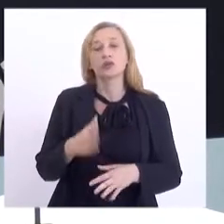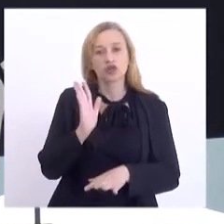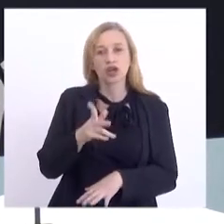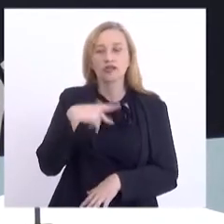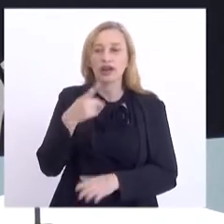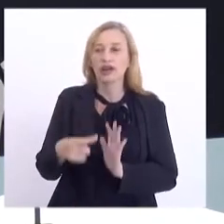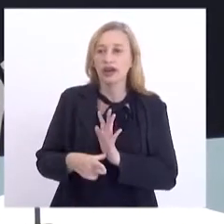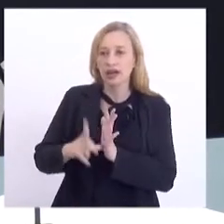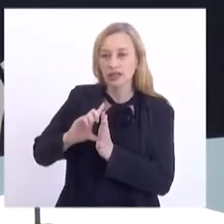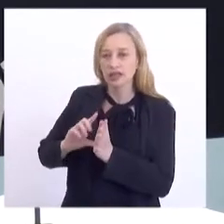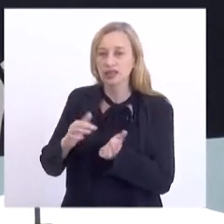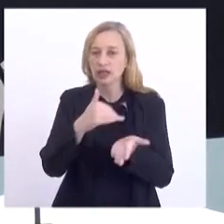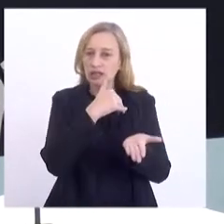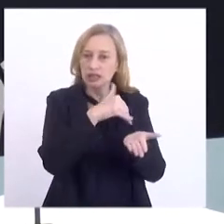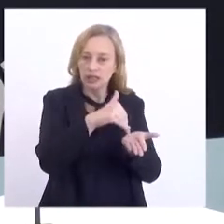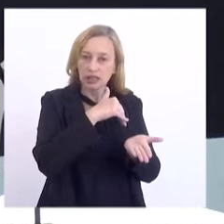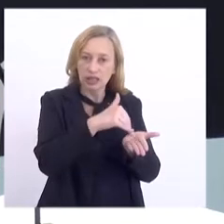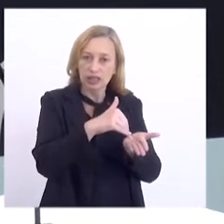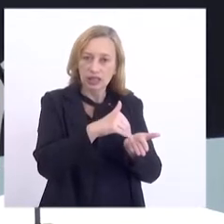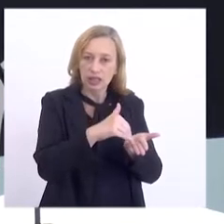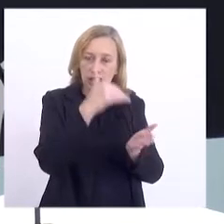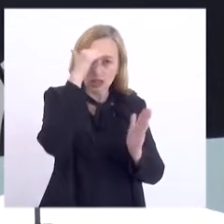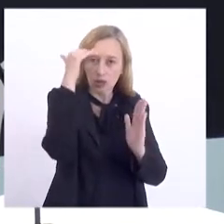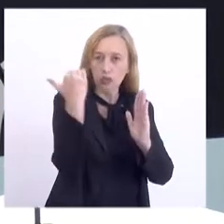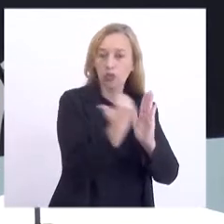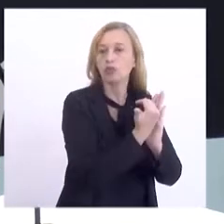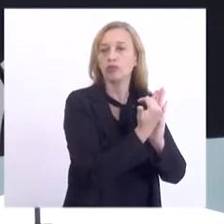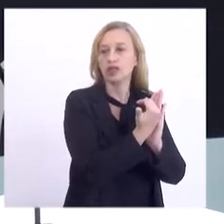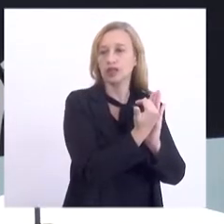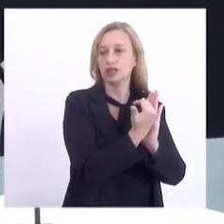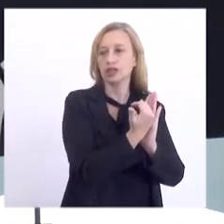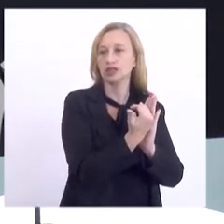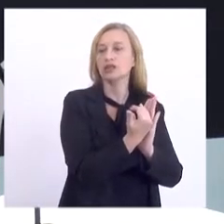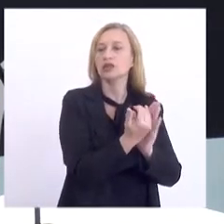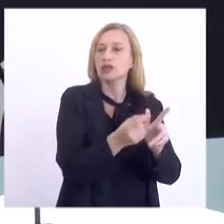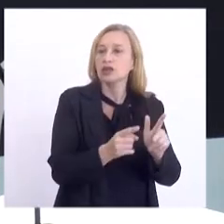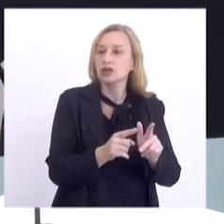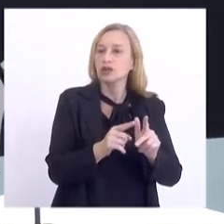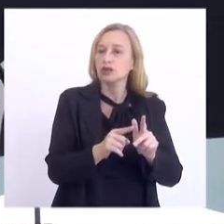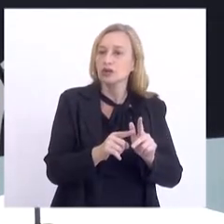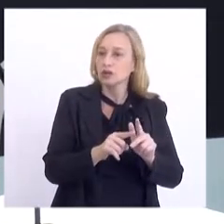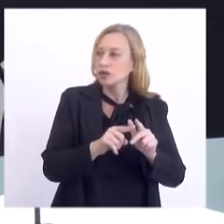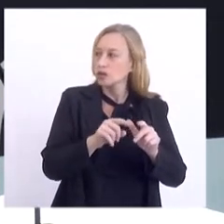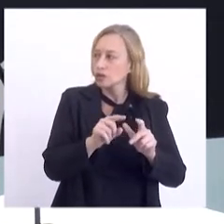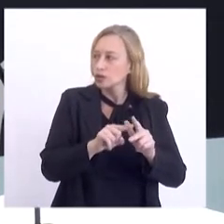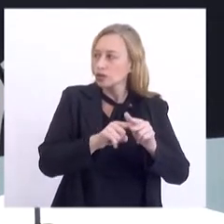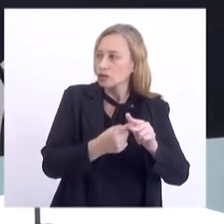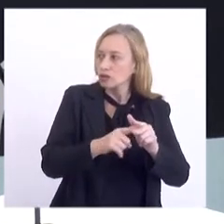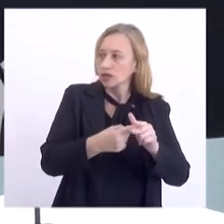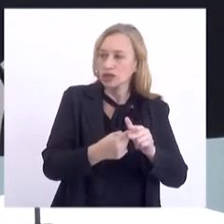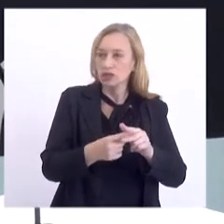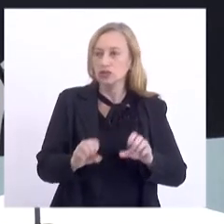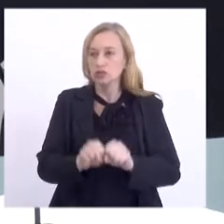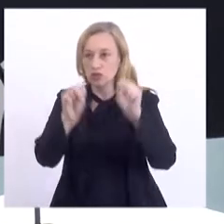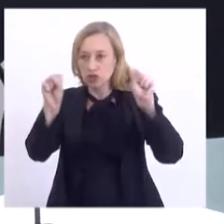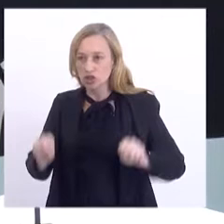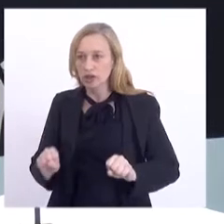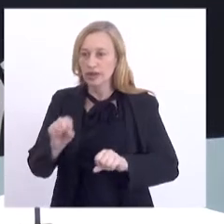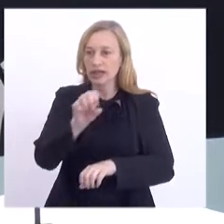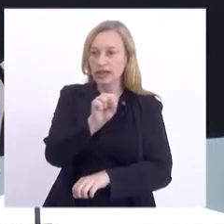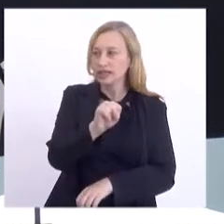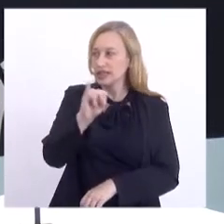bem falei anteriormente as secretarias executoras é atualizam isso no no sistema no